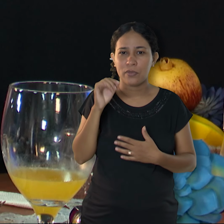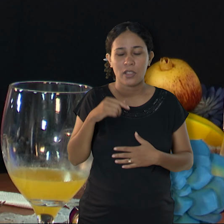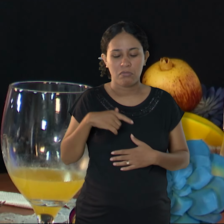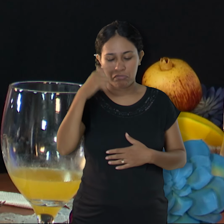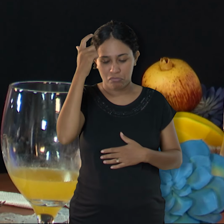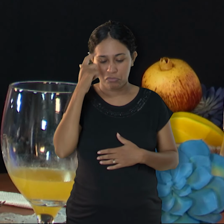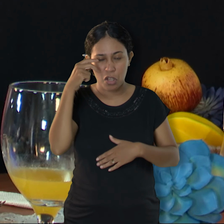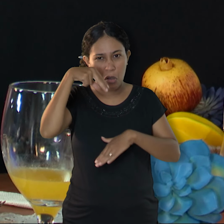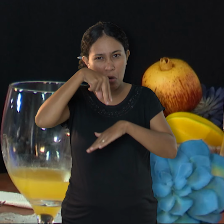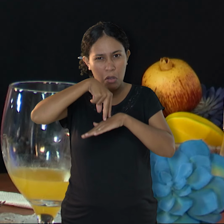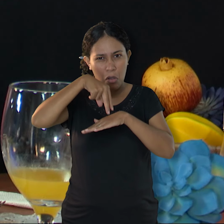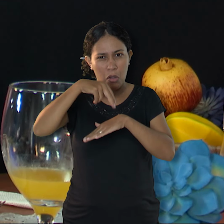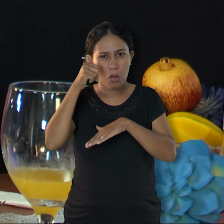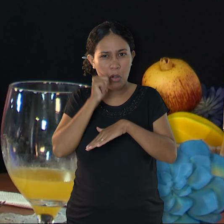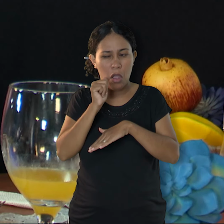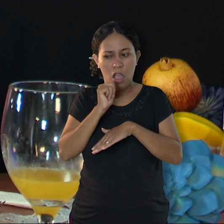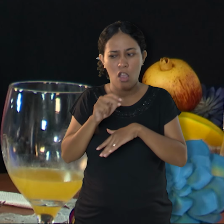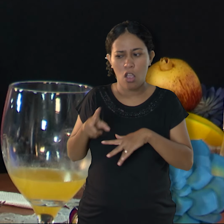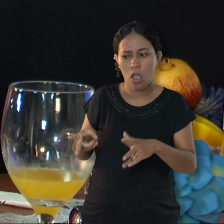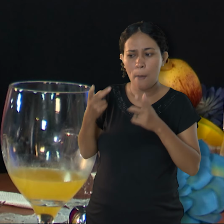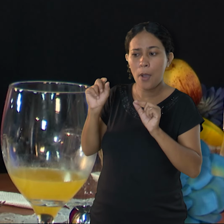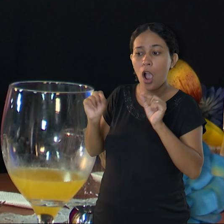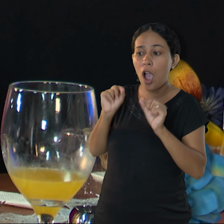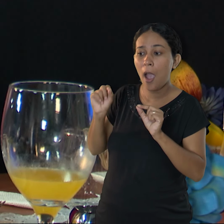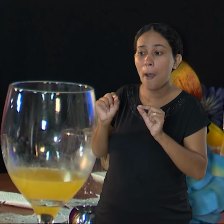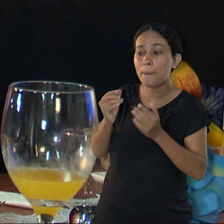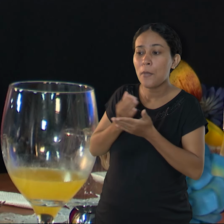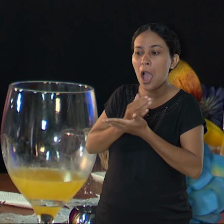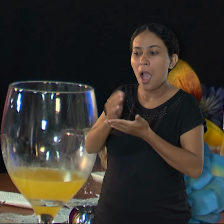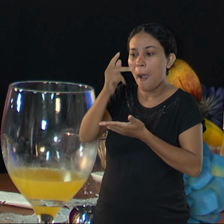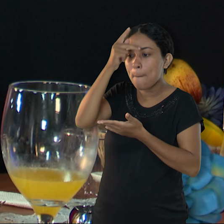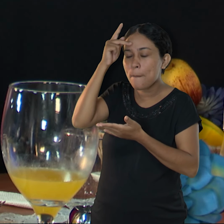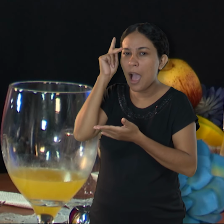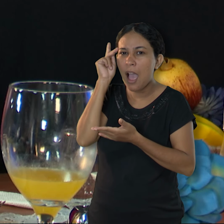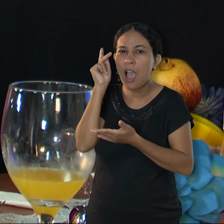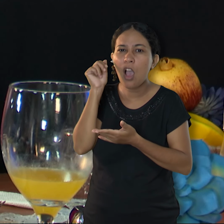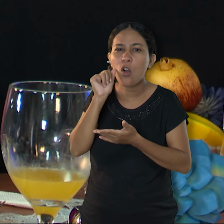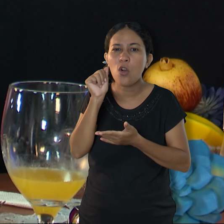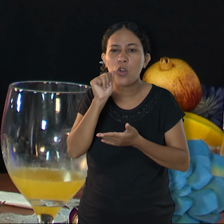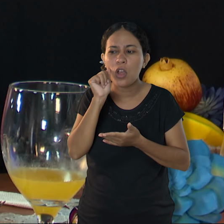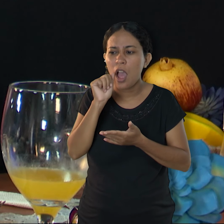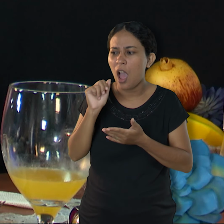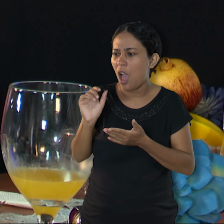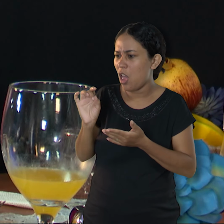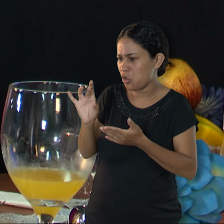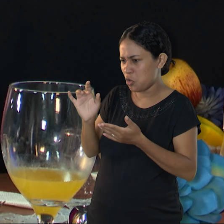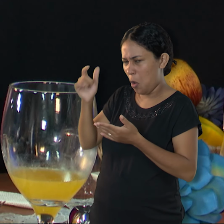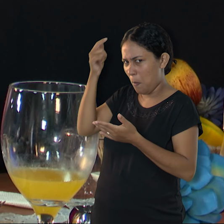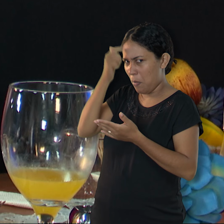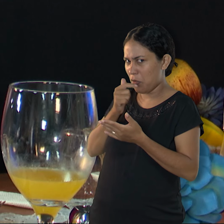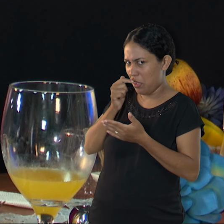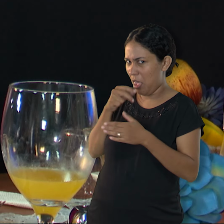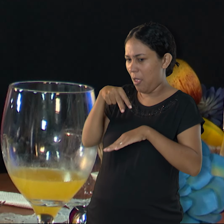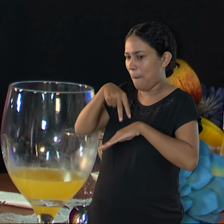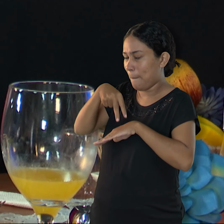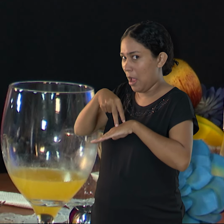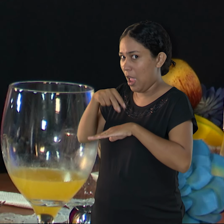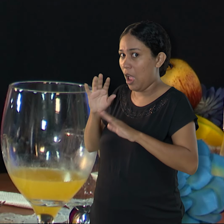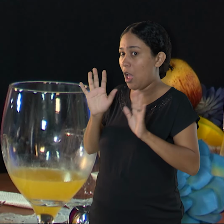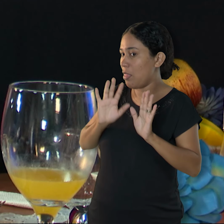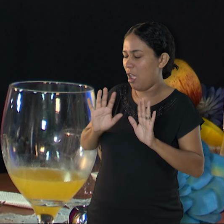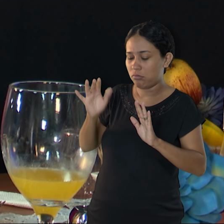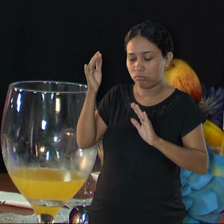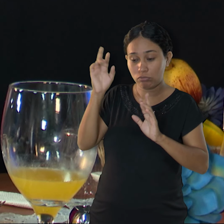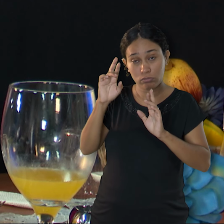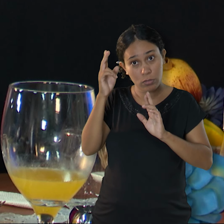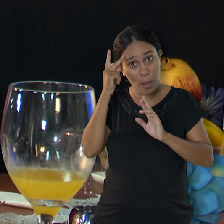vejo muita mulher falando assim, é só porque eu sou mulher. É só porque eu sou mulher. Eu realmente nunca senti. Eu não sou muito dessa linha. Tudo vai Mas